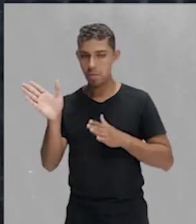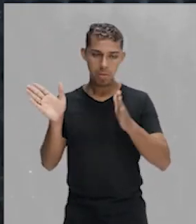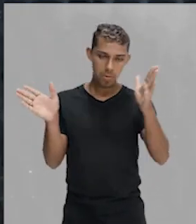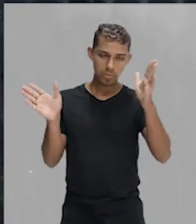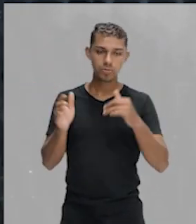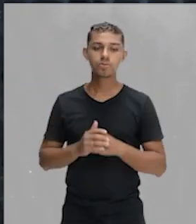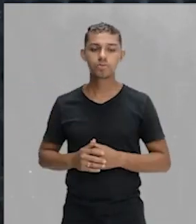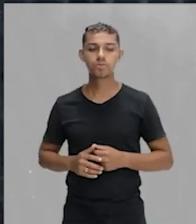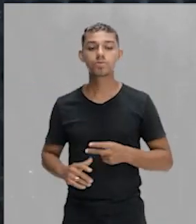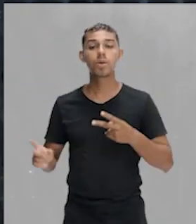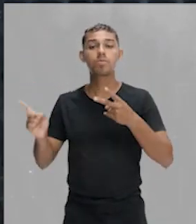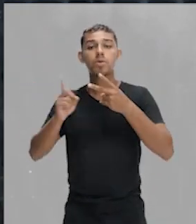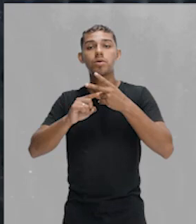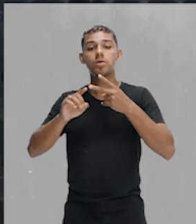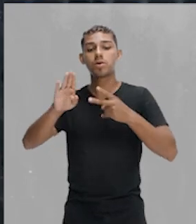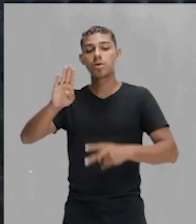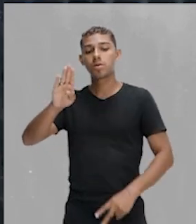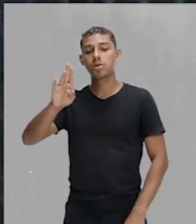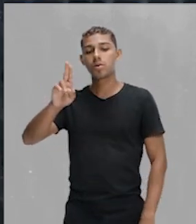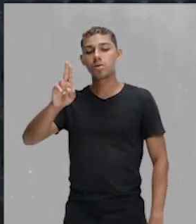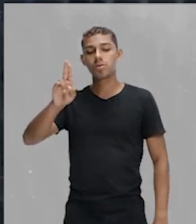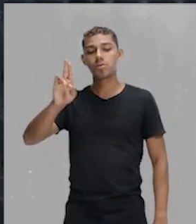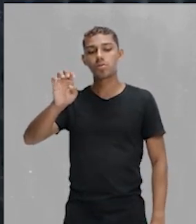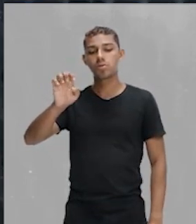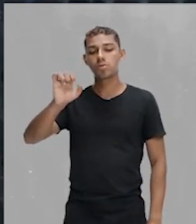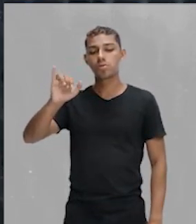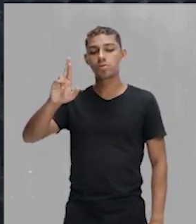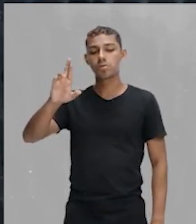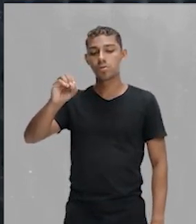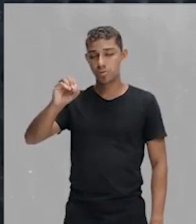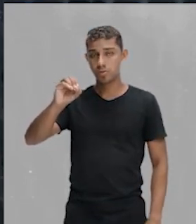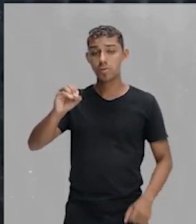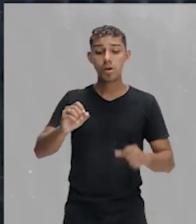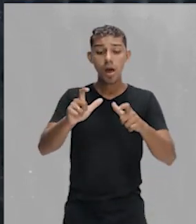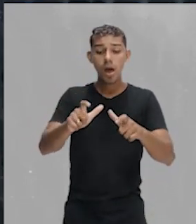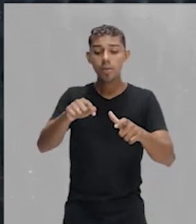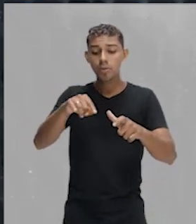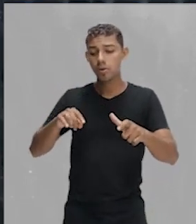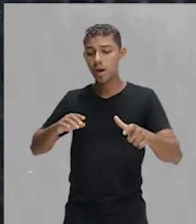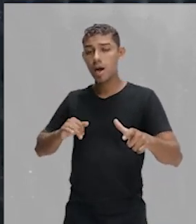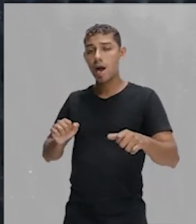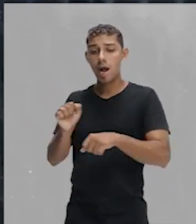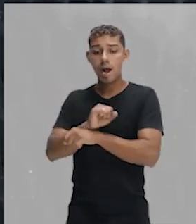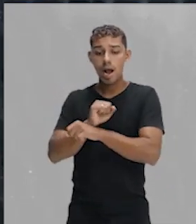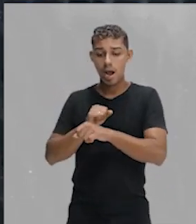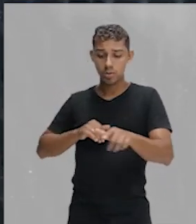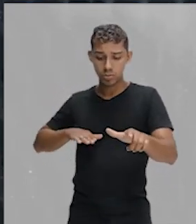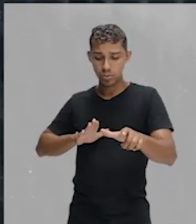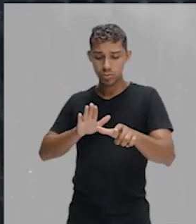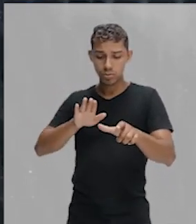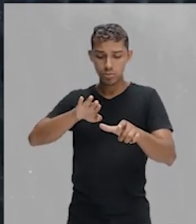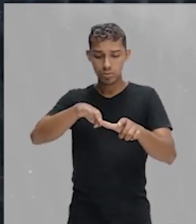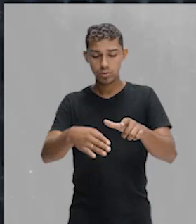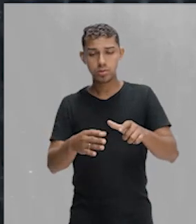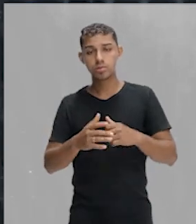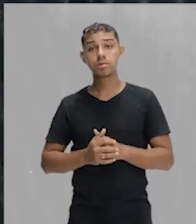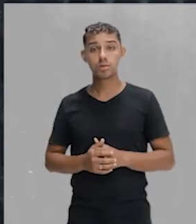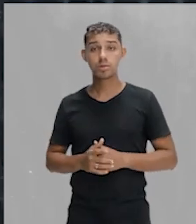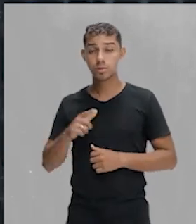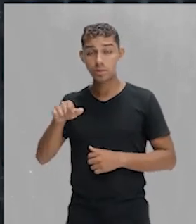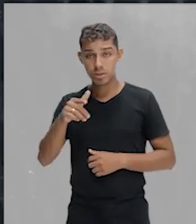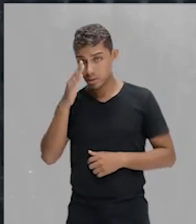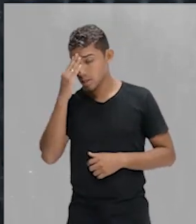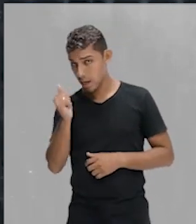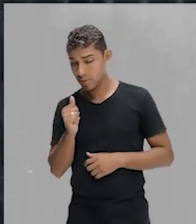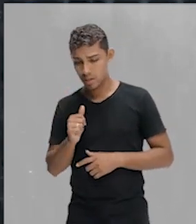quando sustos aí quem tem carro com bueiros abertos, tá? Que sem tampa. Vocês sabiam que essas tampas são roubadas para